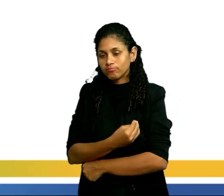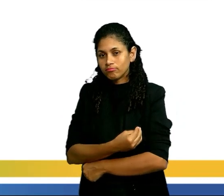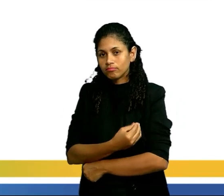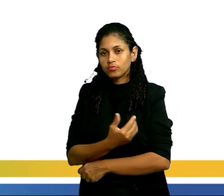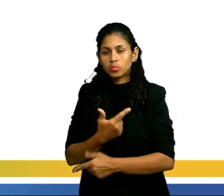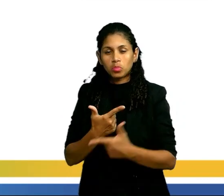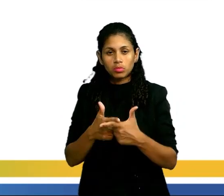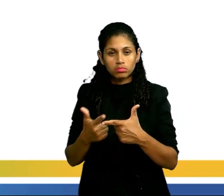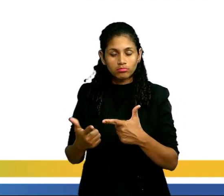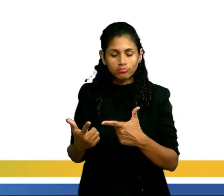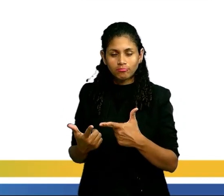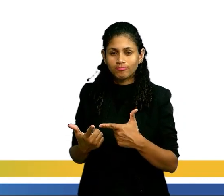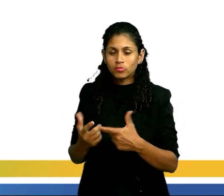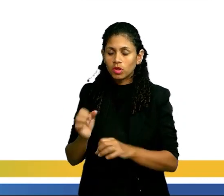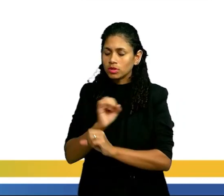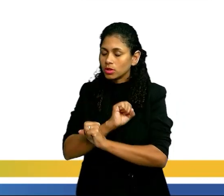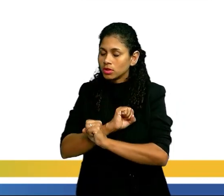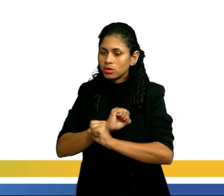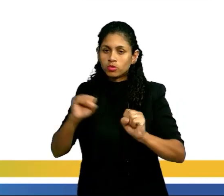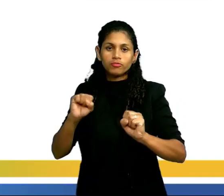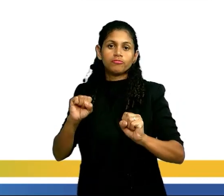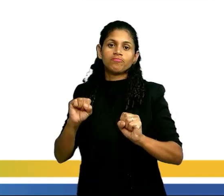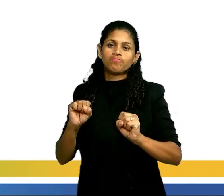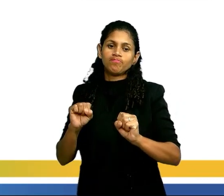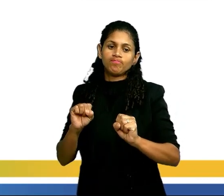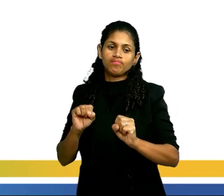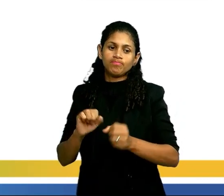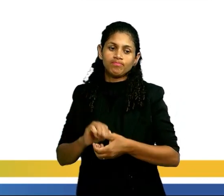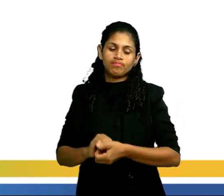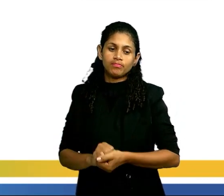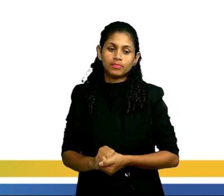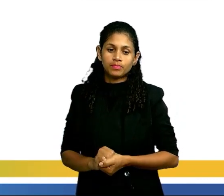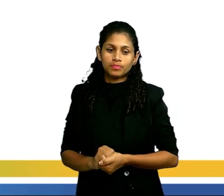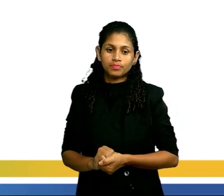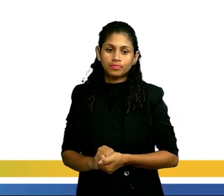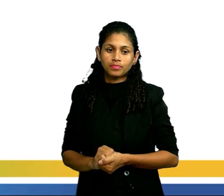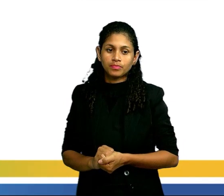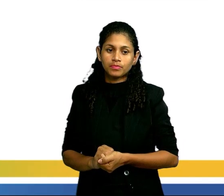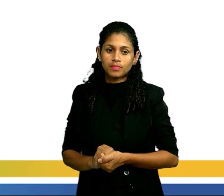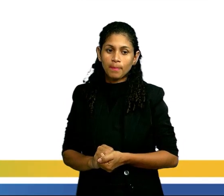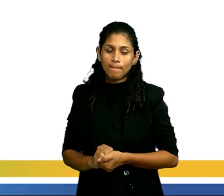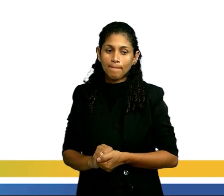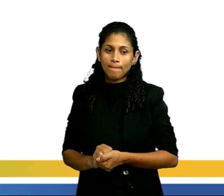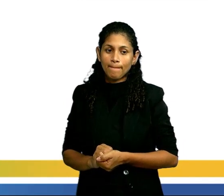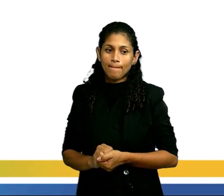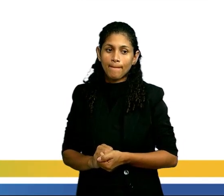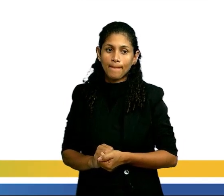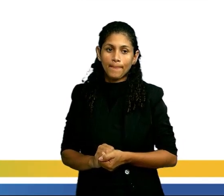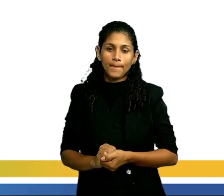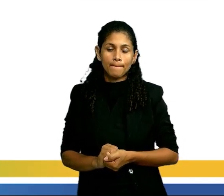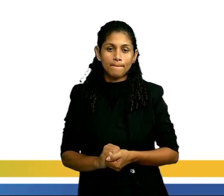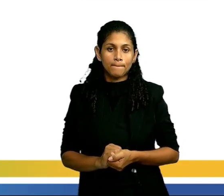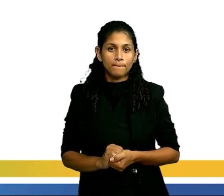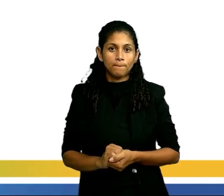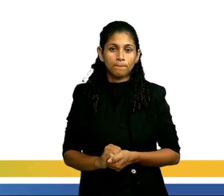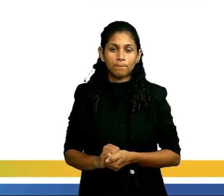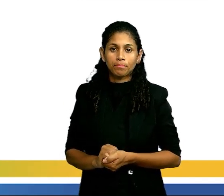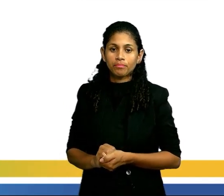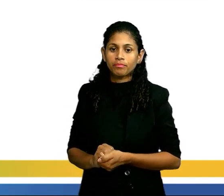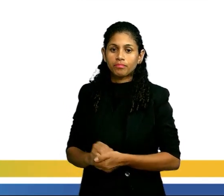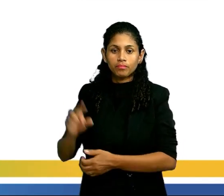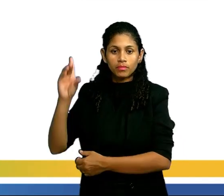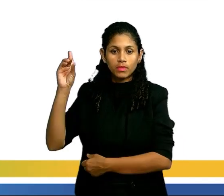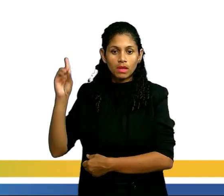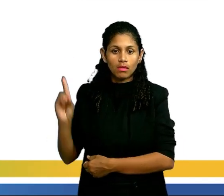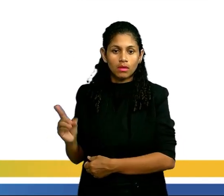E provoca aí combustão da pele, né? Enfim, é muito terrível. E do lado direito, você está vendo os